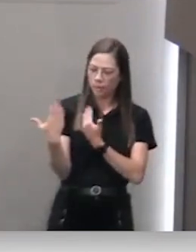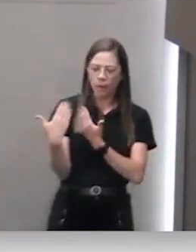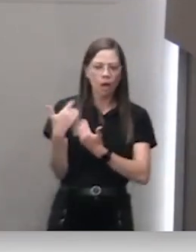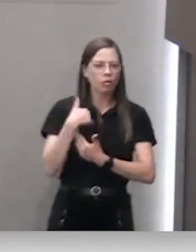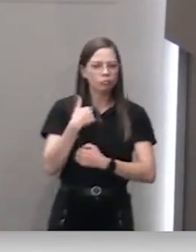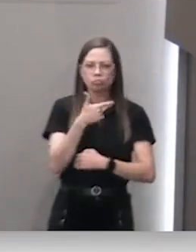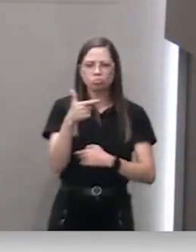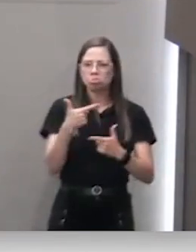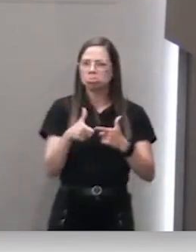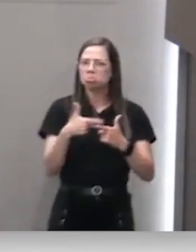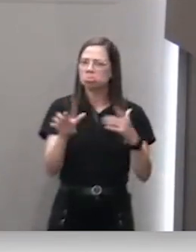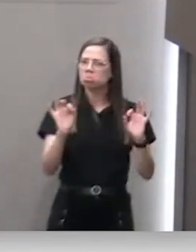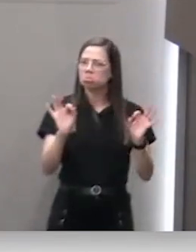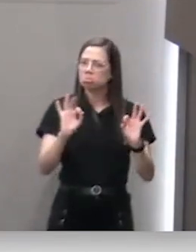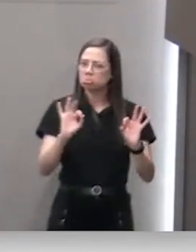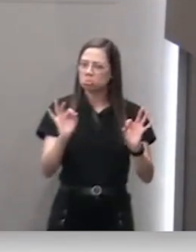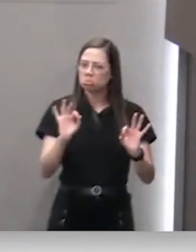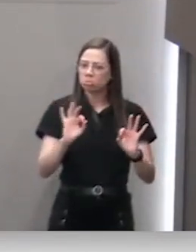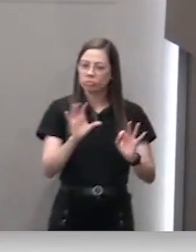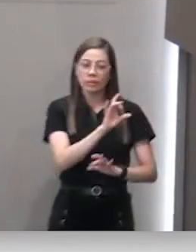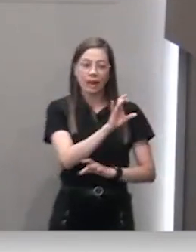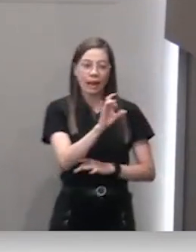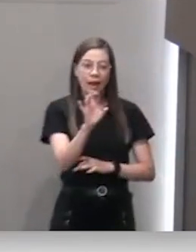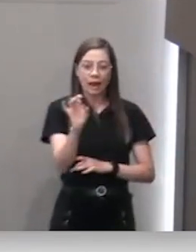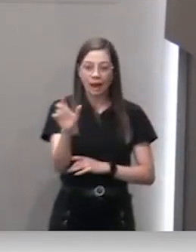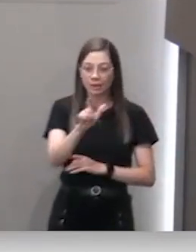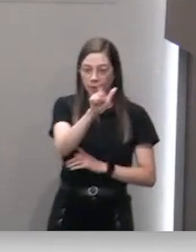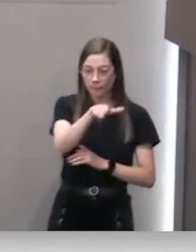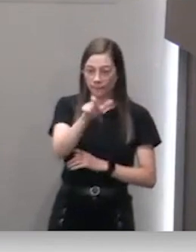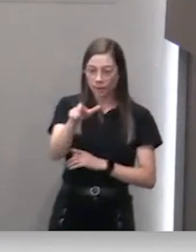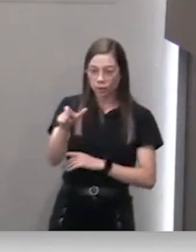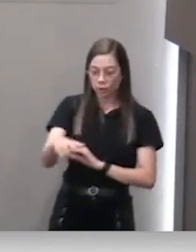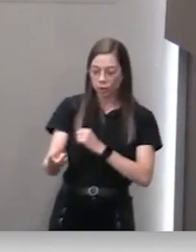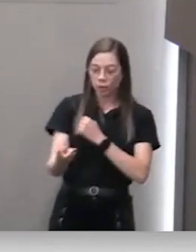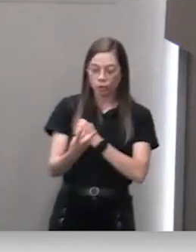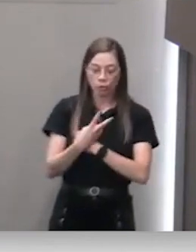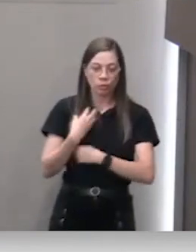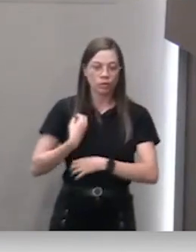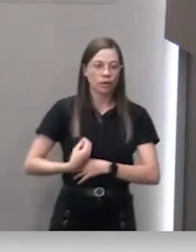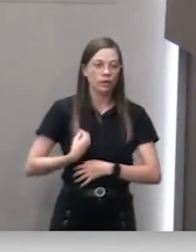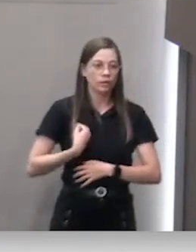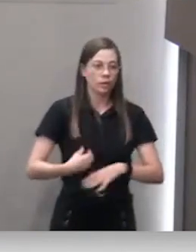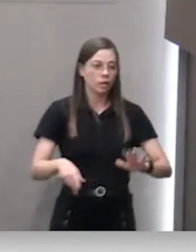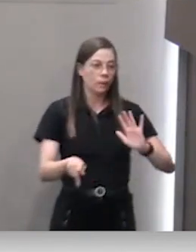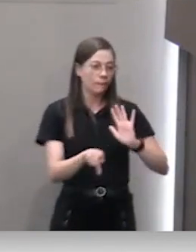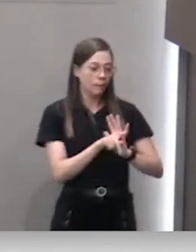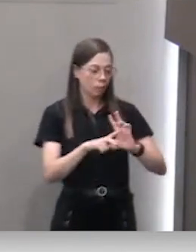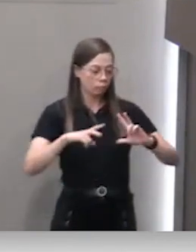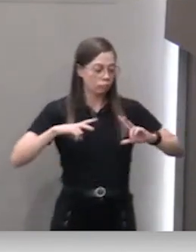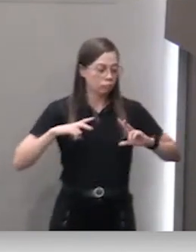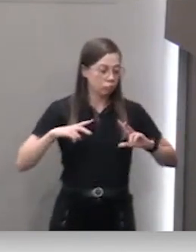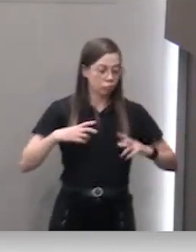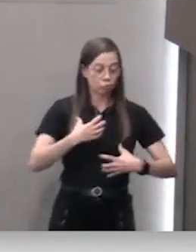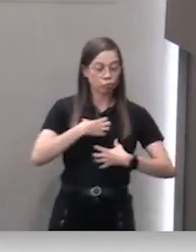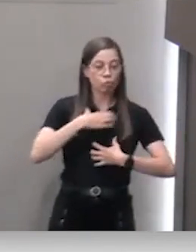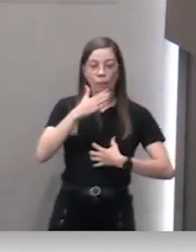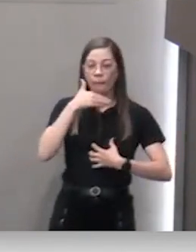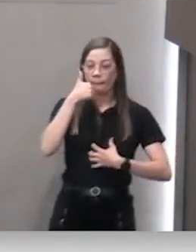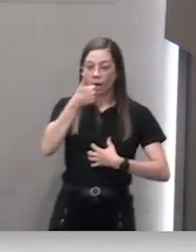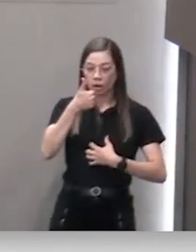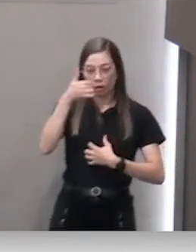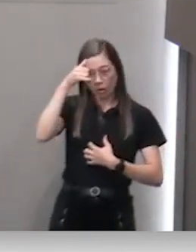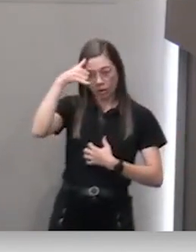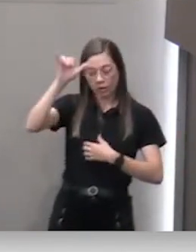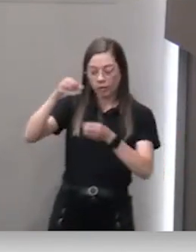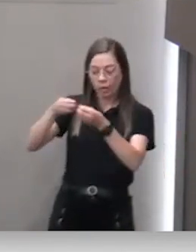isso. Para mim, cada pessoa cuida da sua vida como achar melhor, desde que não prejudique os